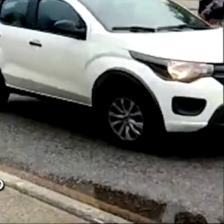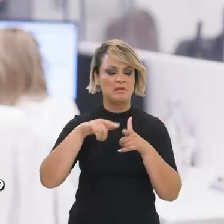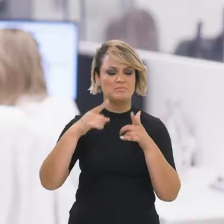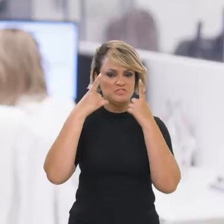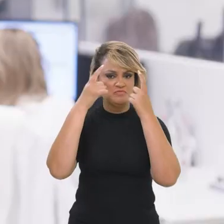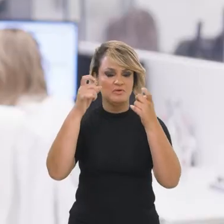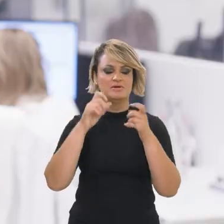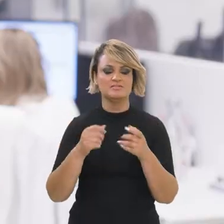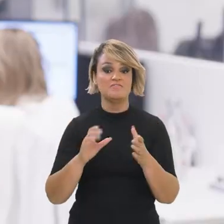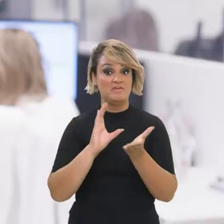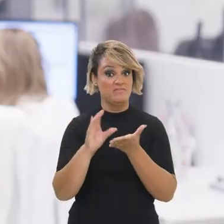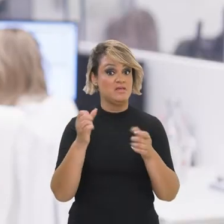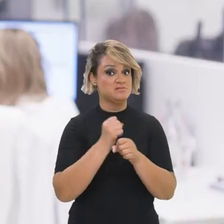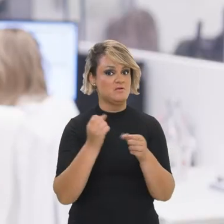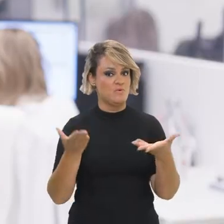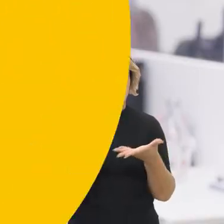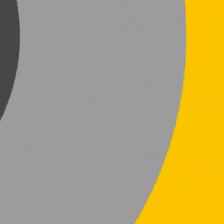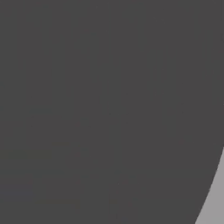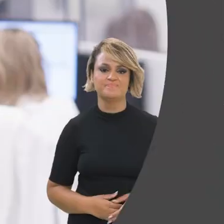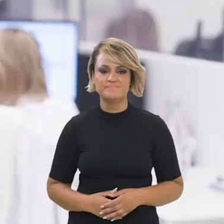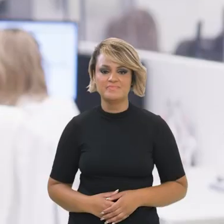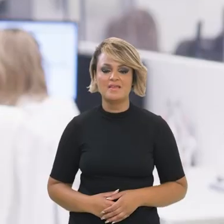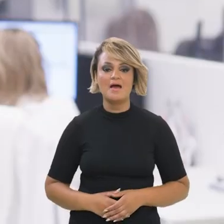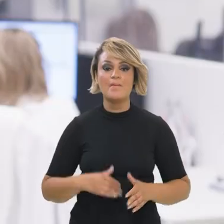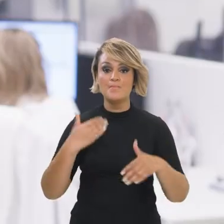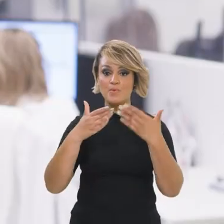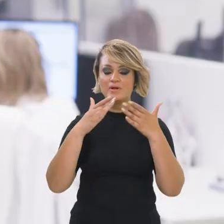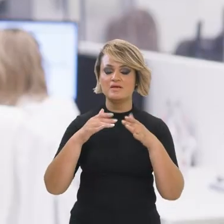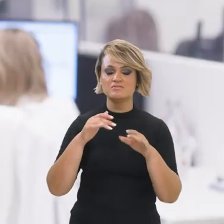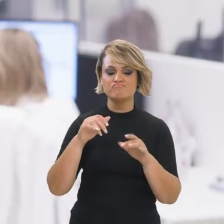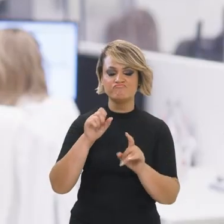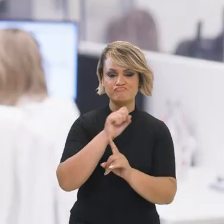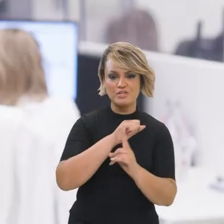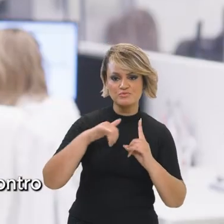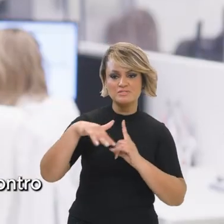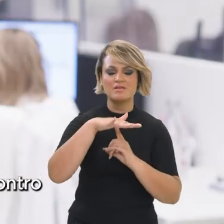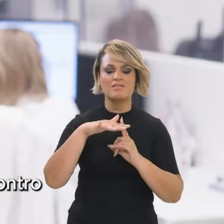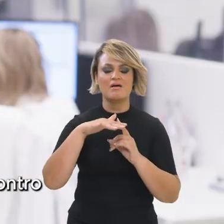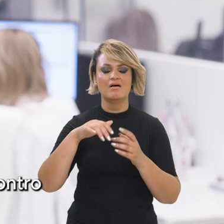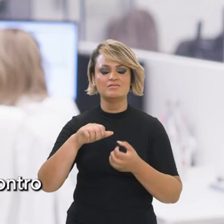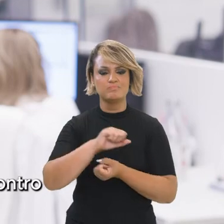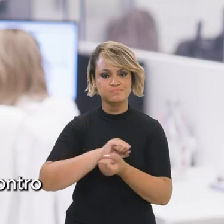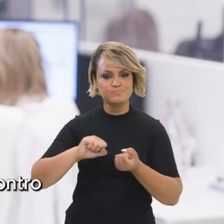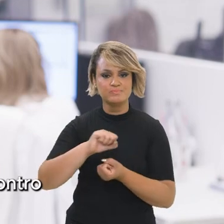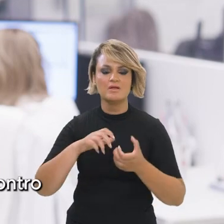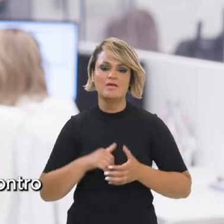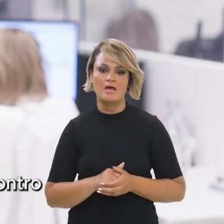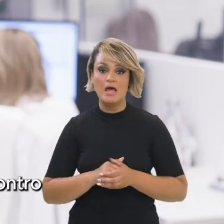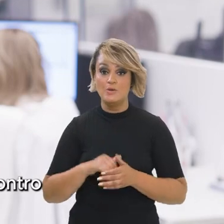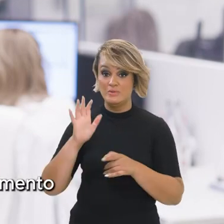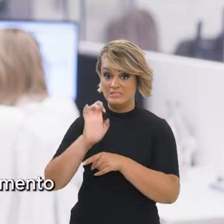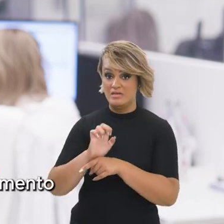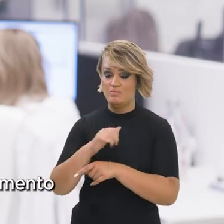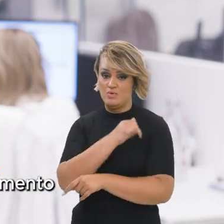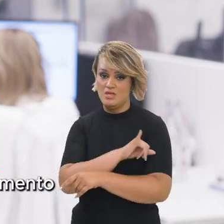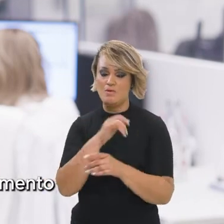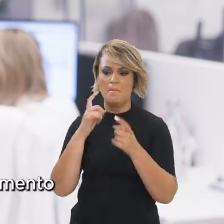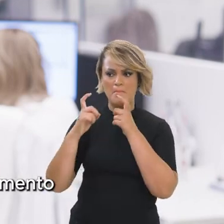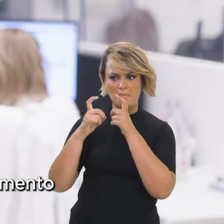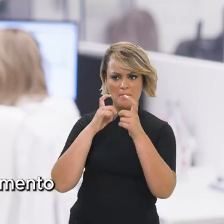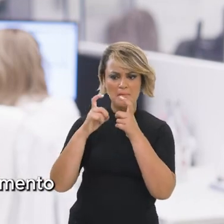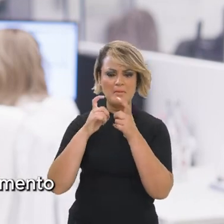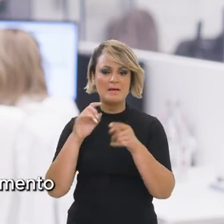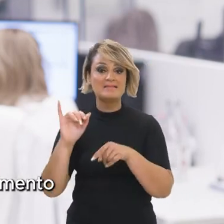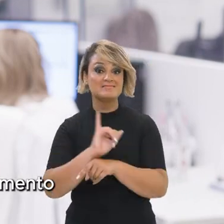no Estado, ainda em 2023. Progresso socioambiental. Encerrou hoje no Rio de Janeiro um encontro que debateu